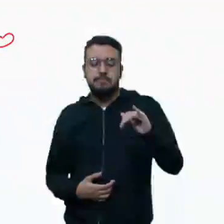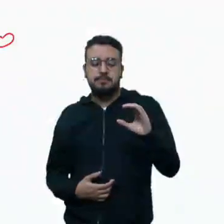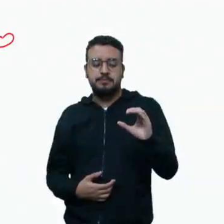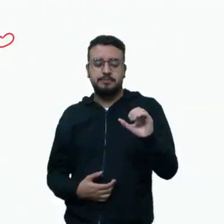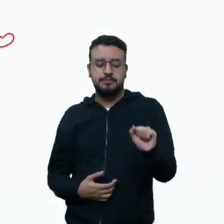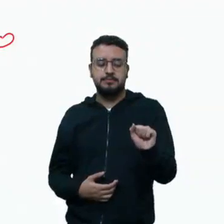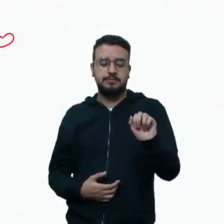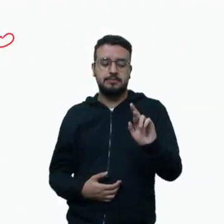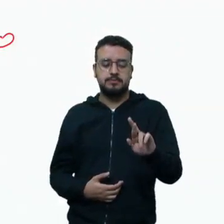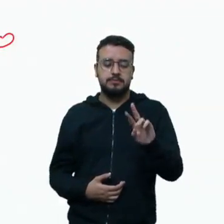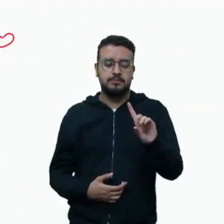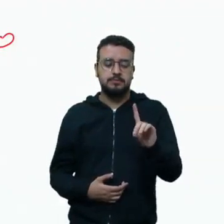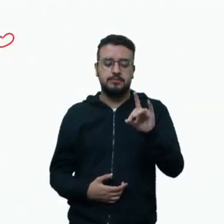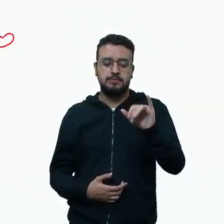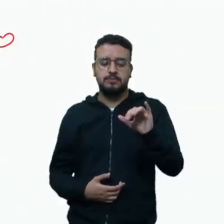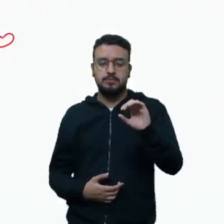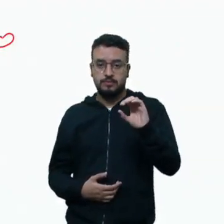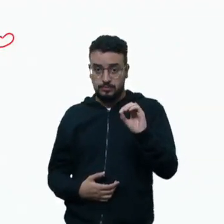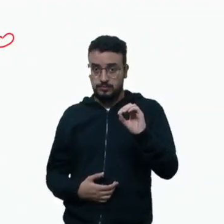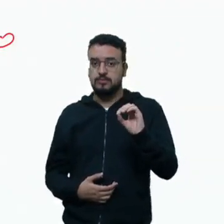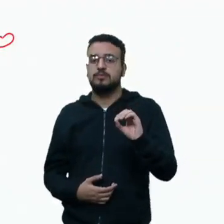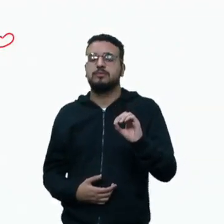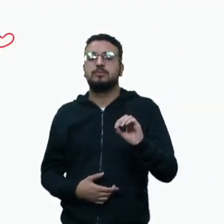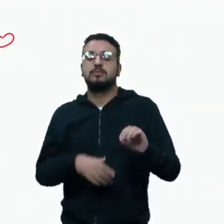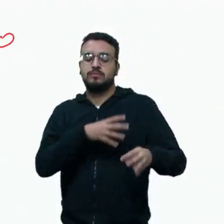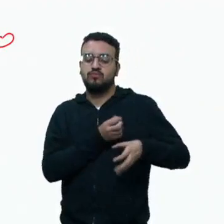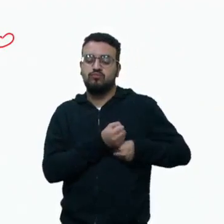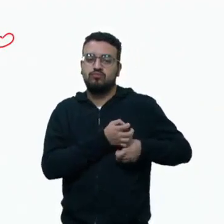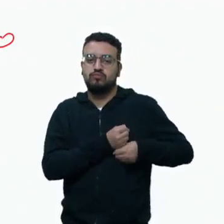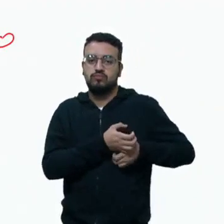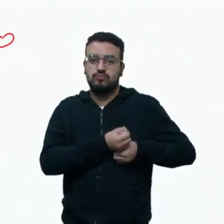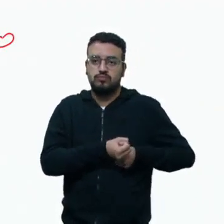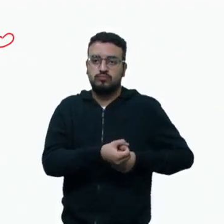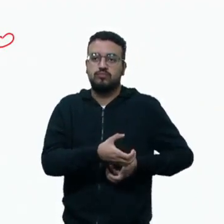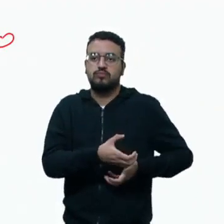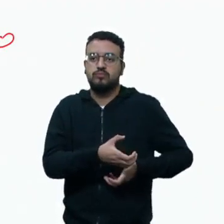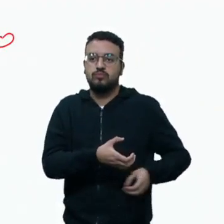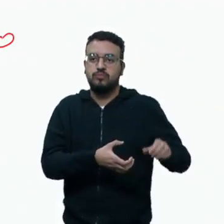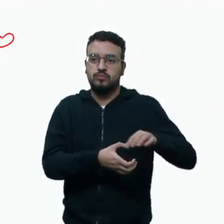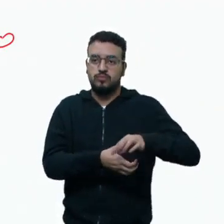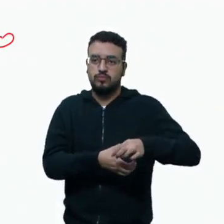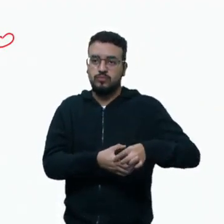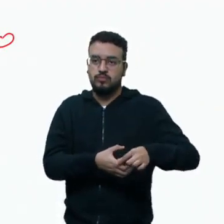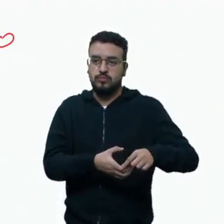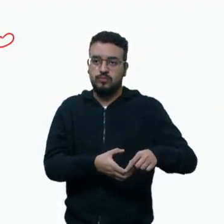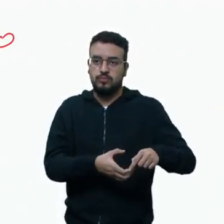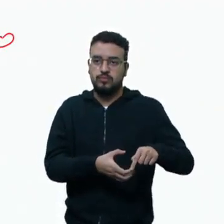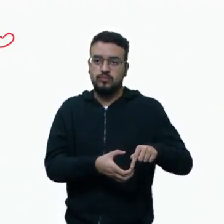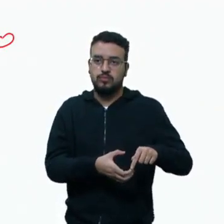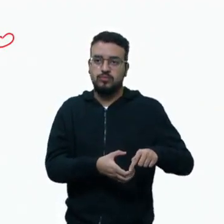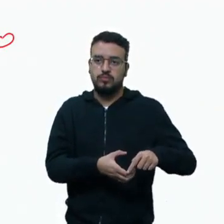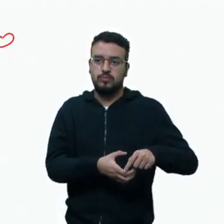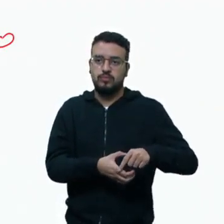camada externa lubrificante. Eu tenho o miocárdio,